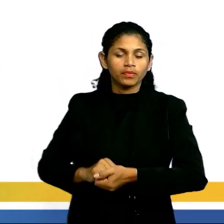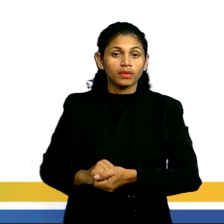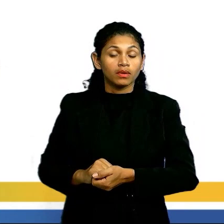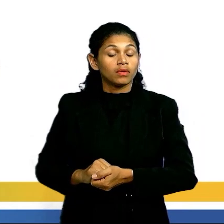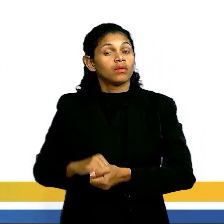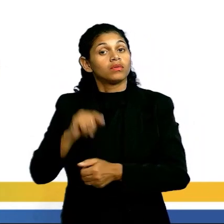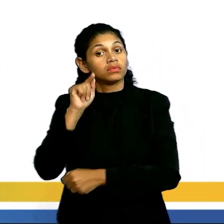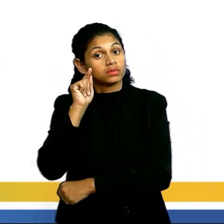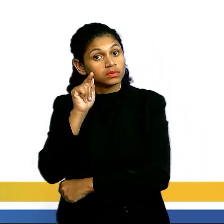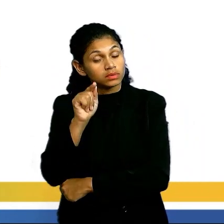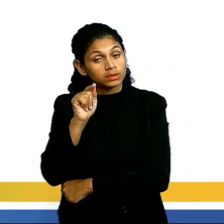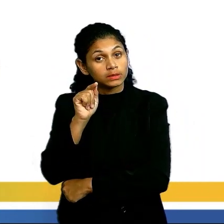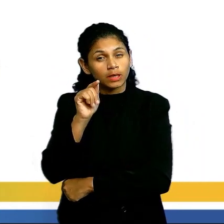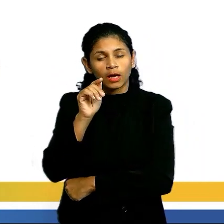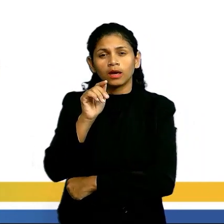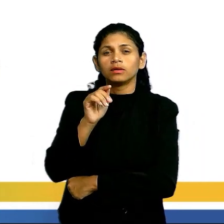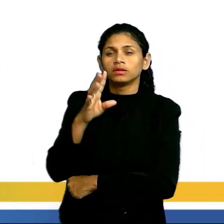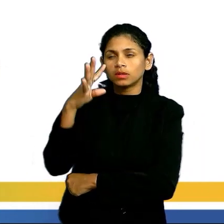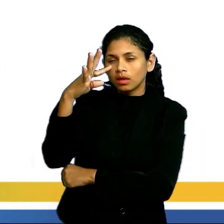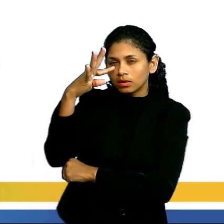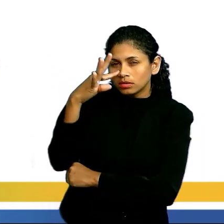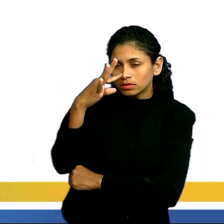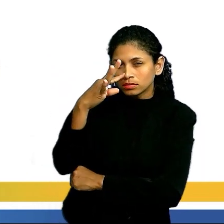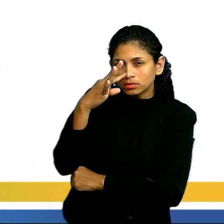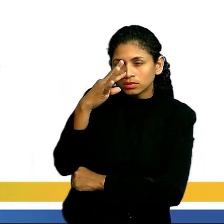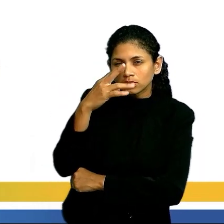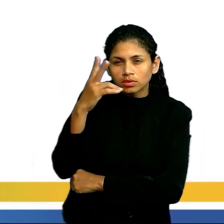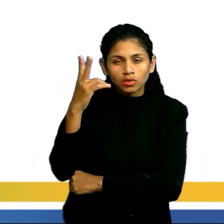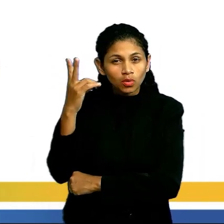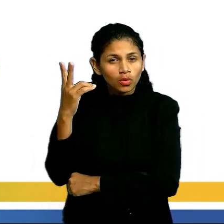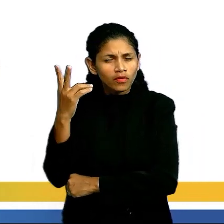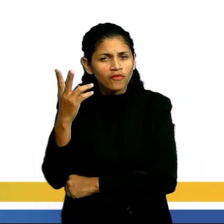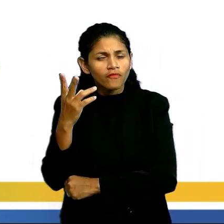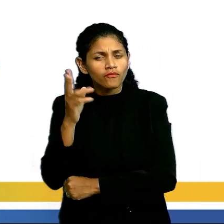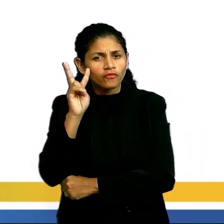e prestou atenção, viu que escutou que eu falei que